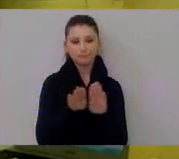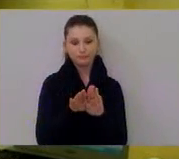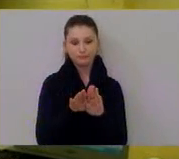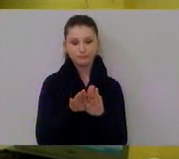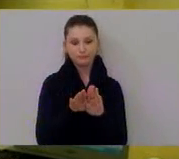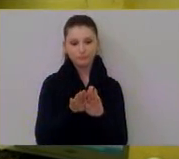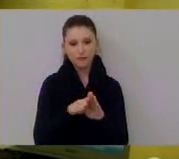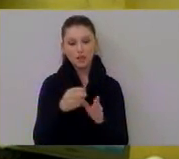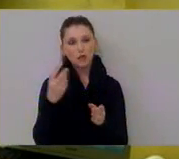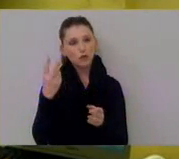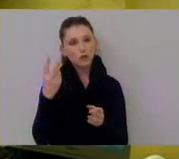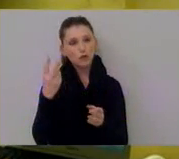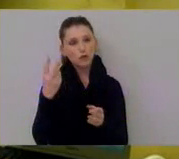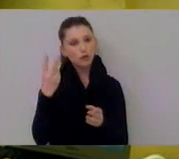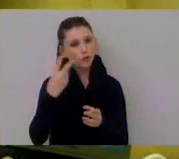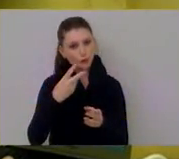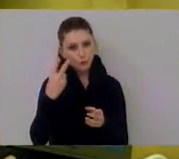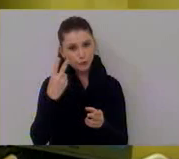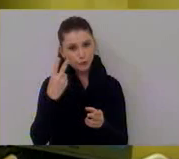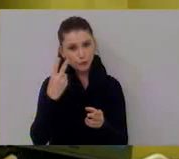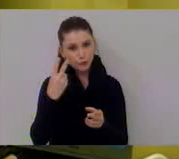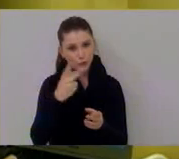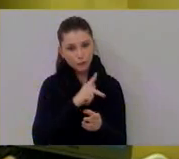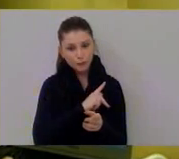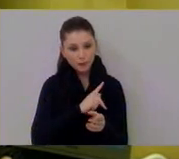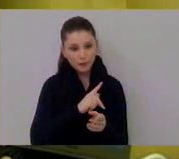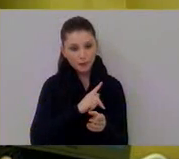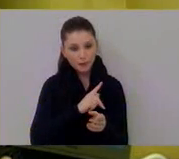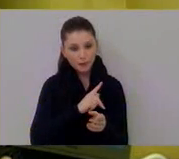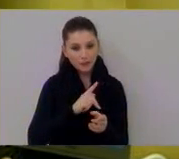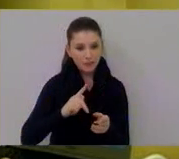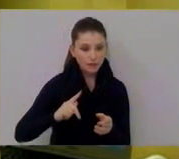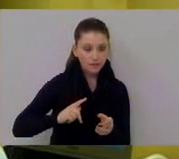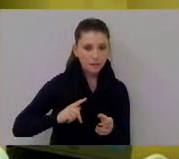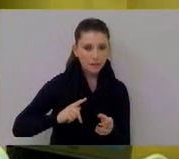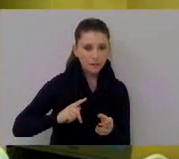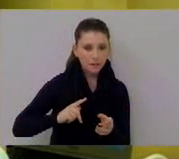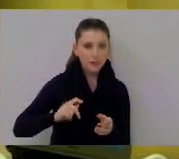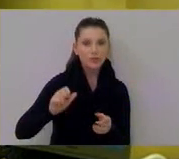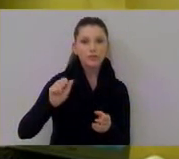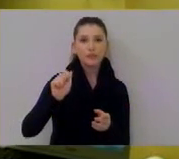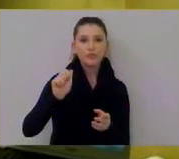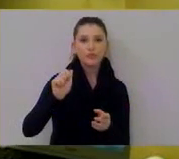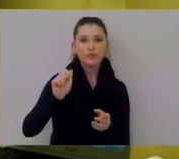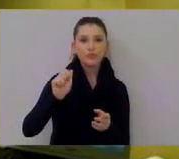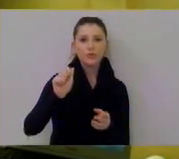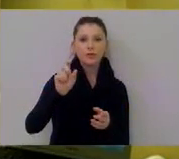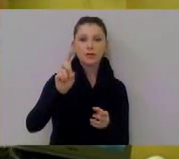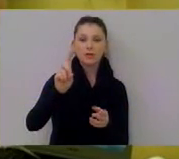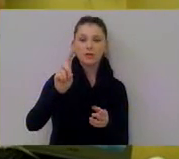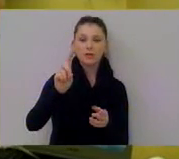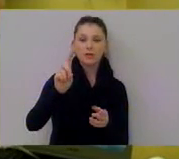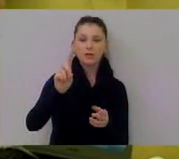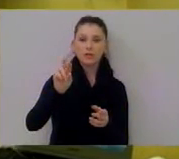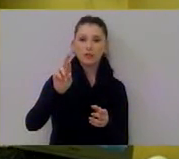vice-presidente do bairro Ana Maria, Adriana de Jesus, que está presente também.